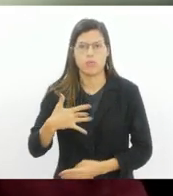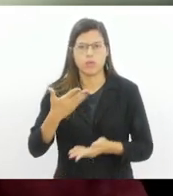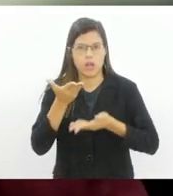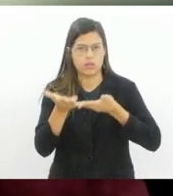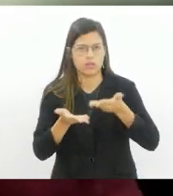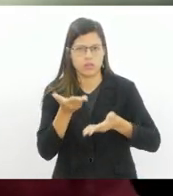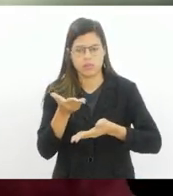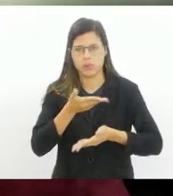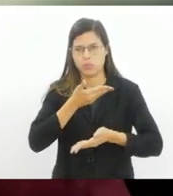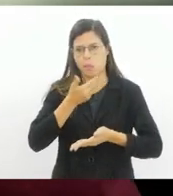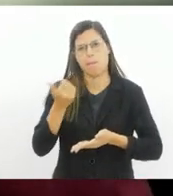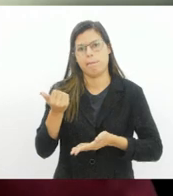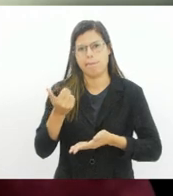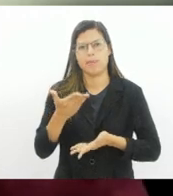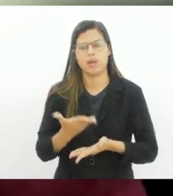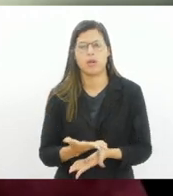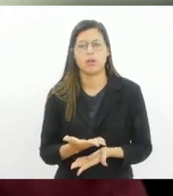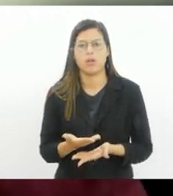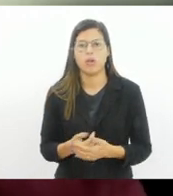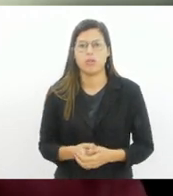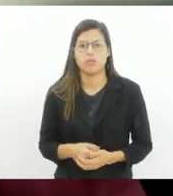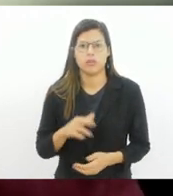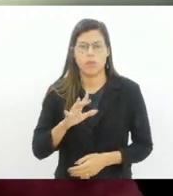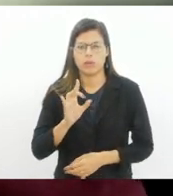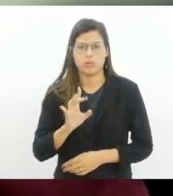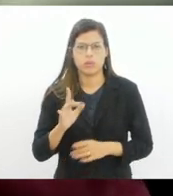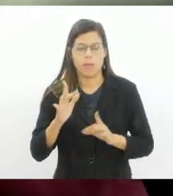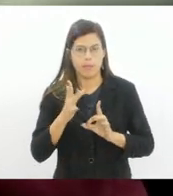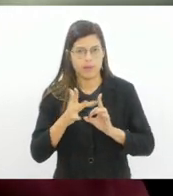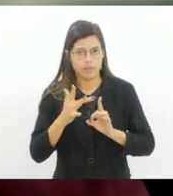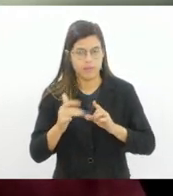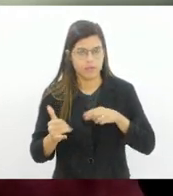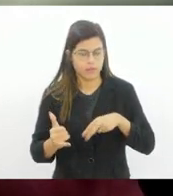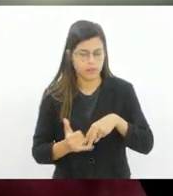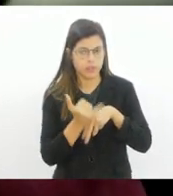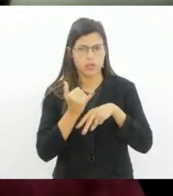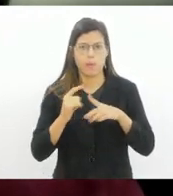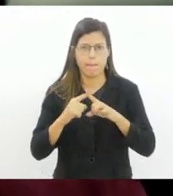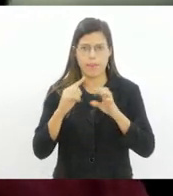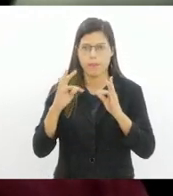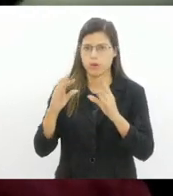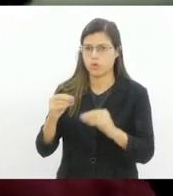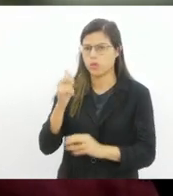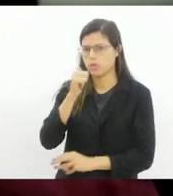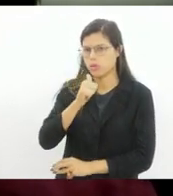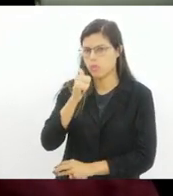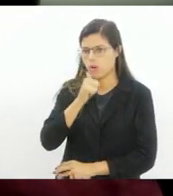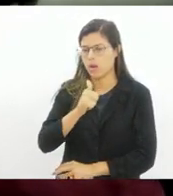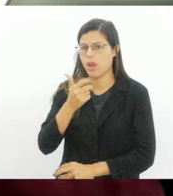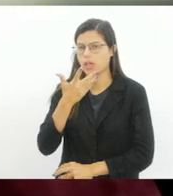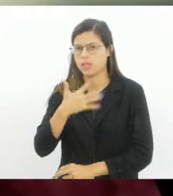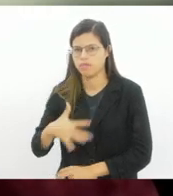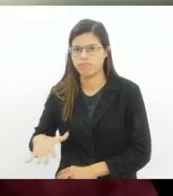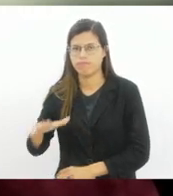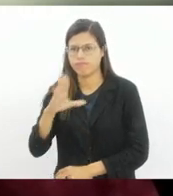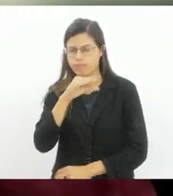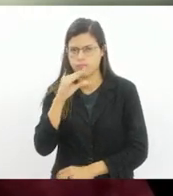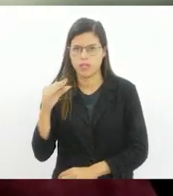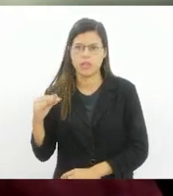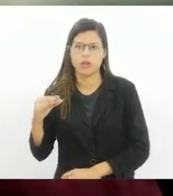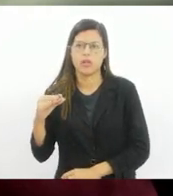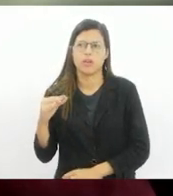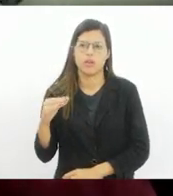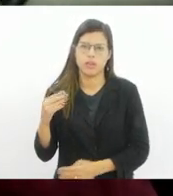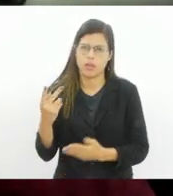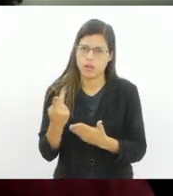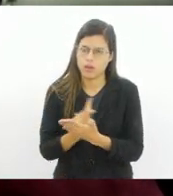da melhor forma possível. E aí, não só para as vítimas de violência sexual, mas para todas as mulheres e meninas que sofrem interrupção involuntária